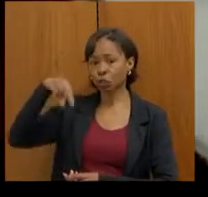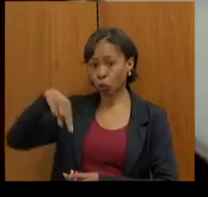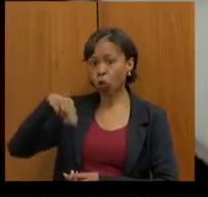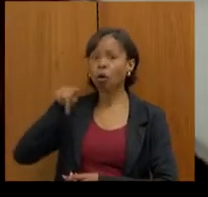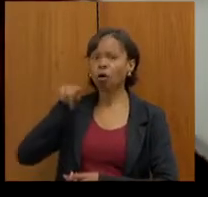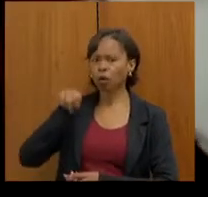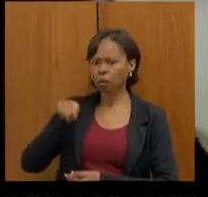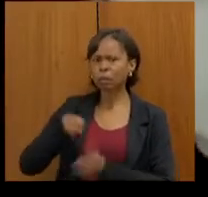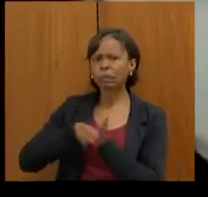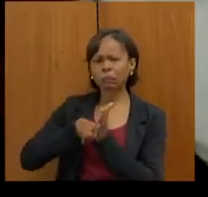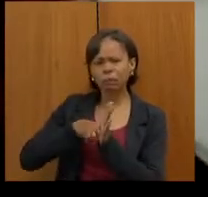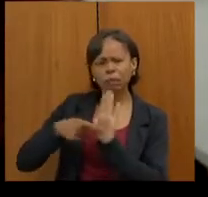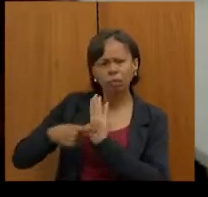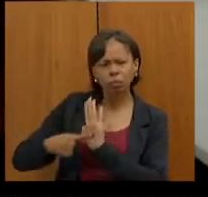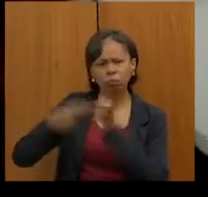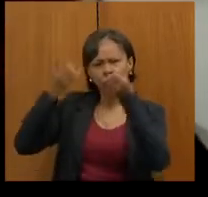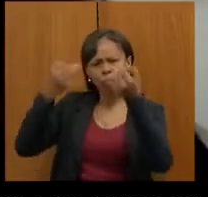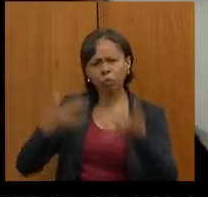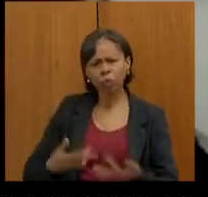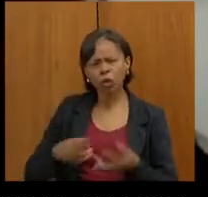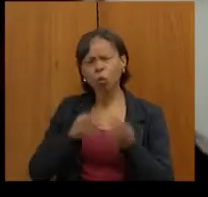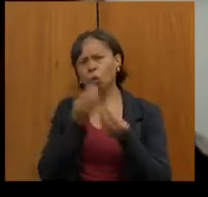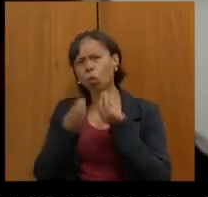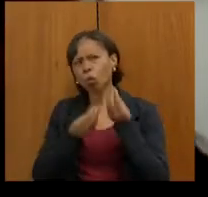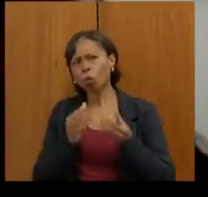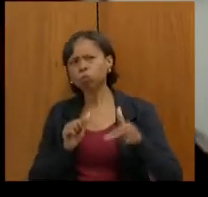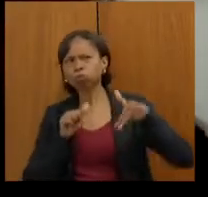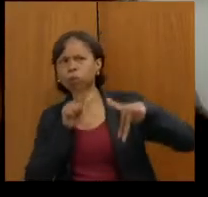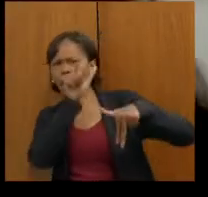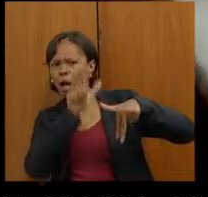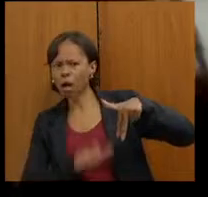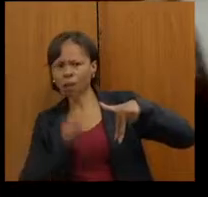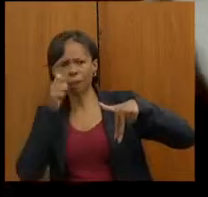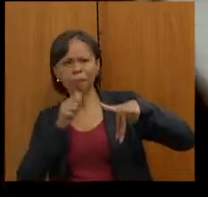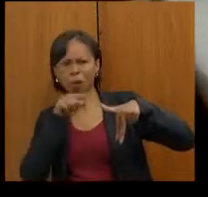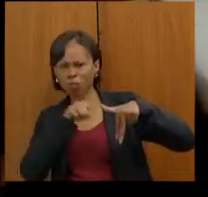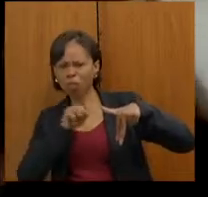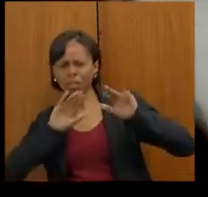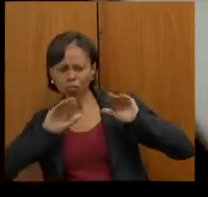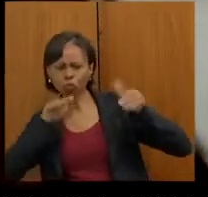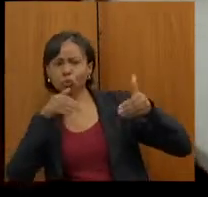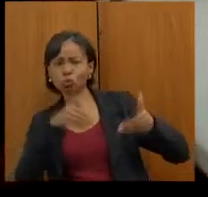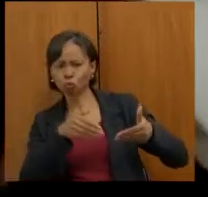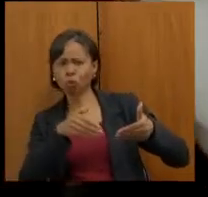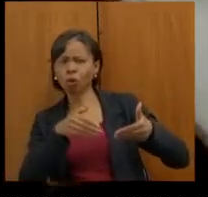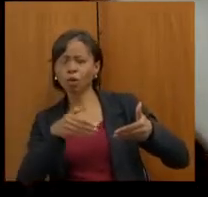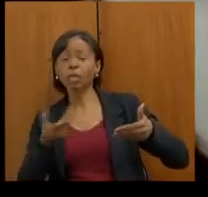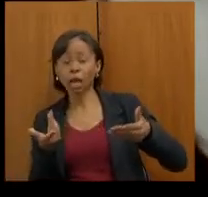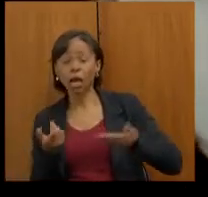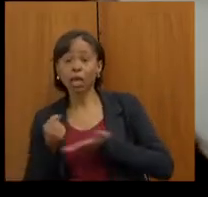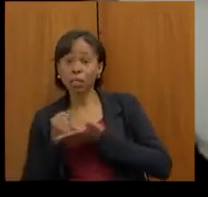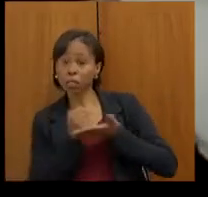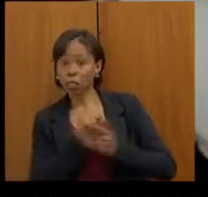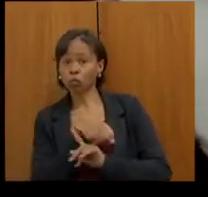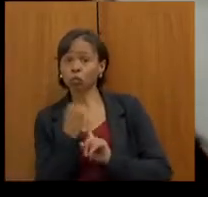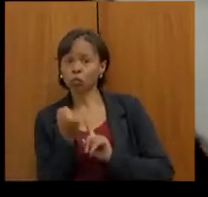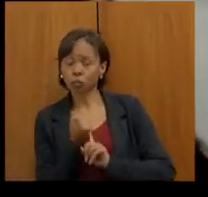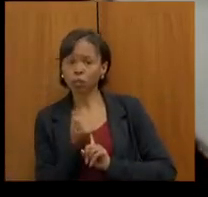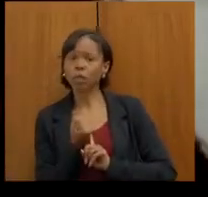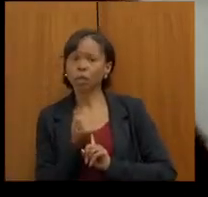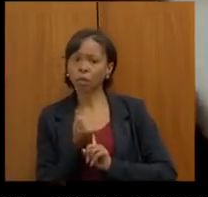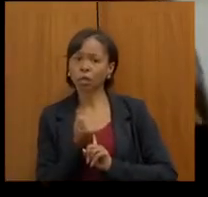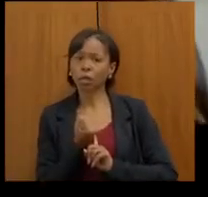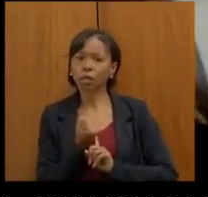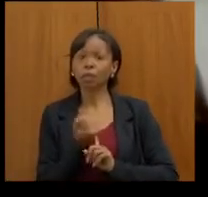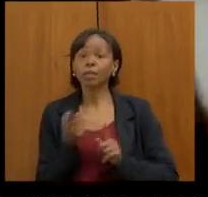tenha sentido das mulheres terem um público mais atendido pela Assistência Social e também o yin poque